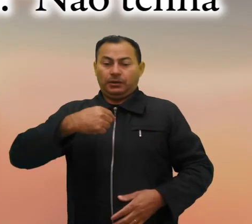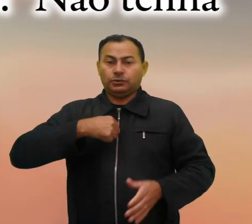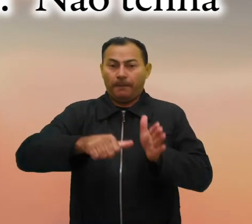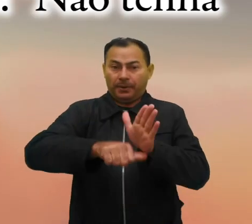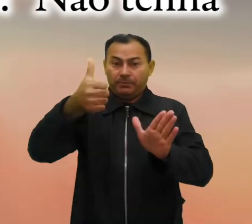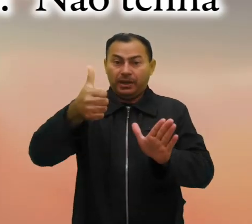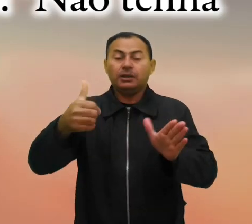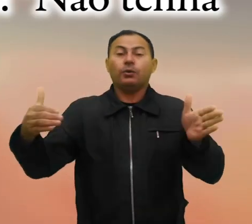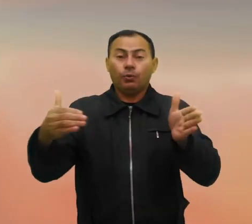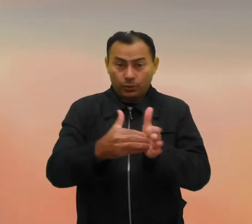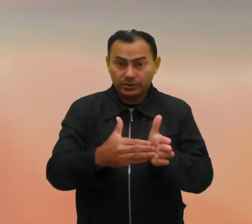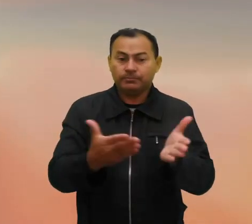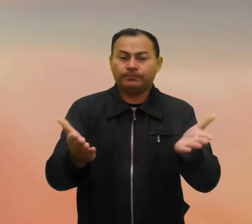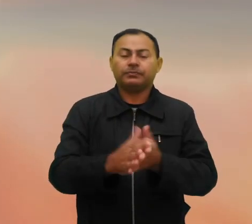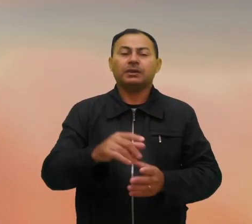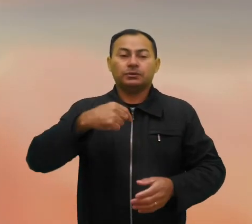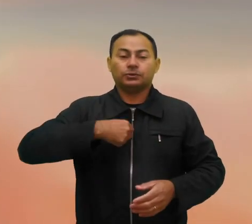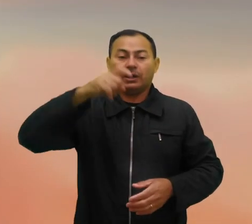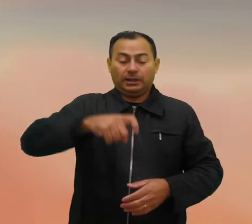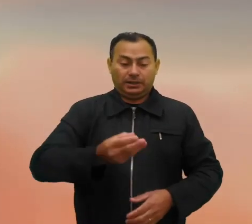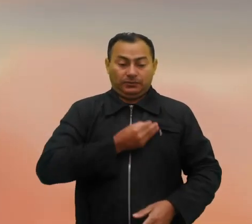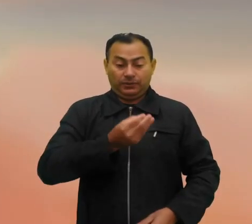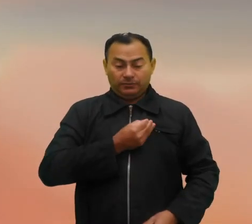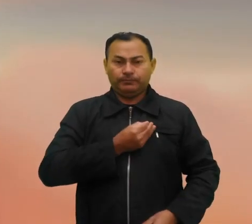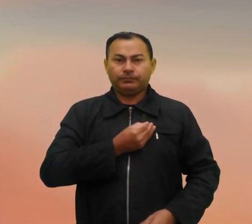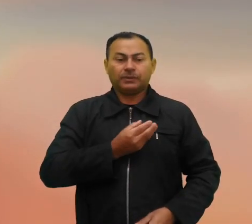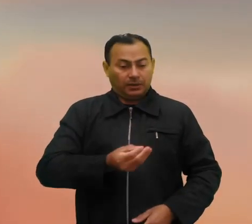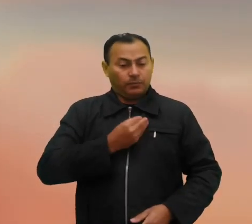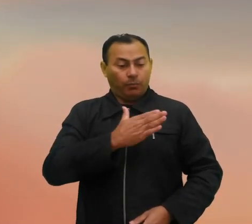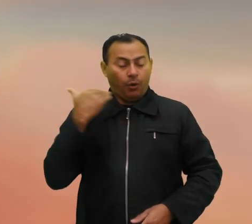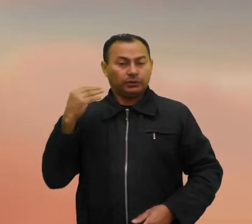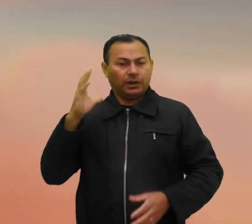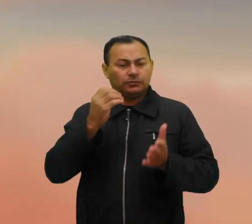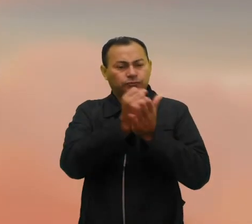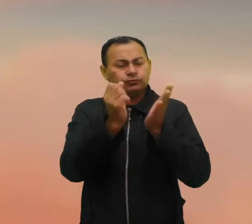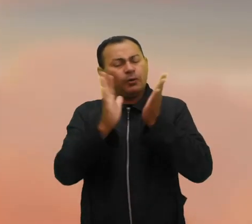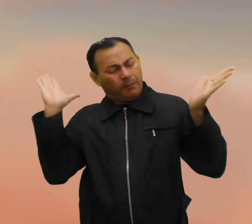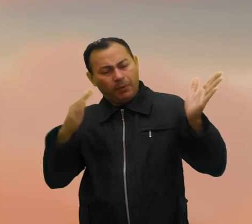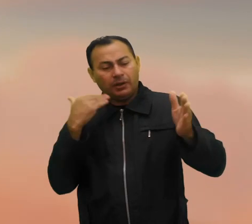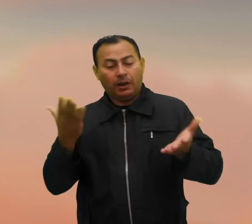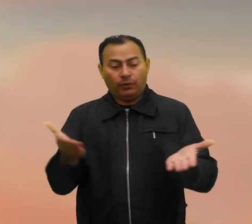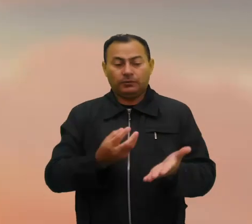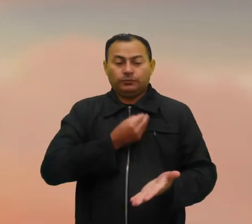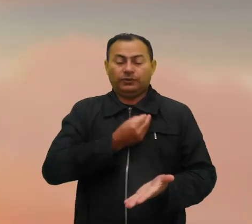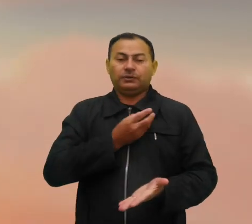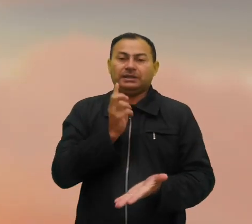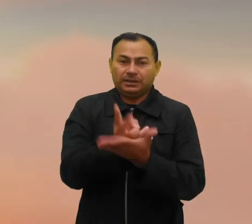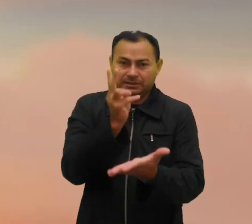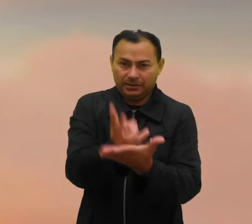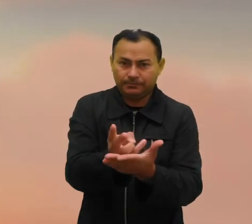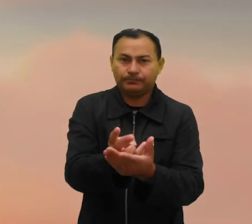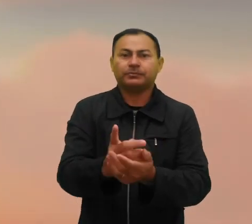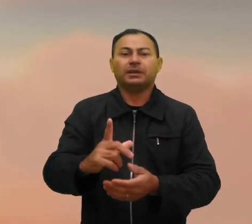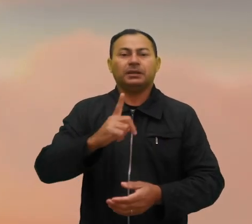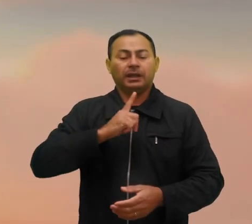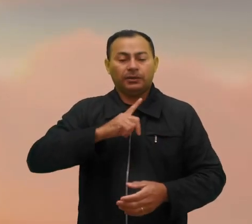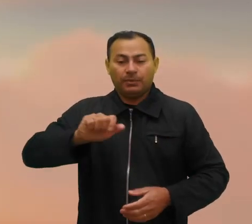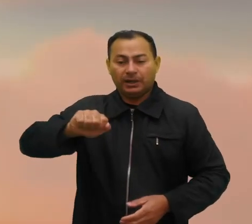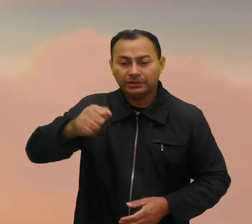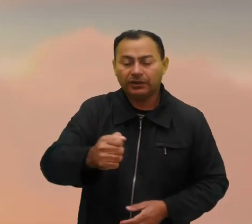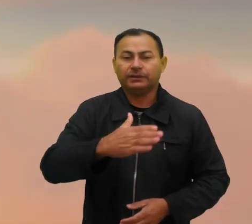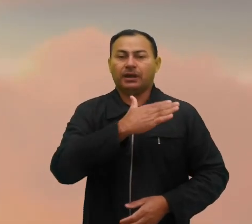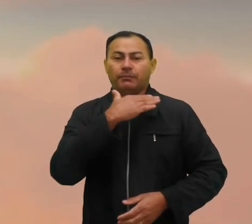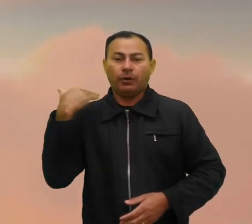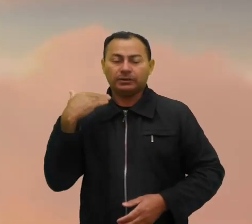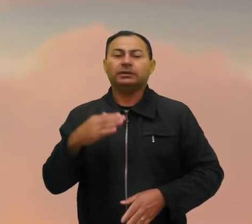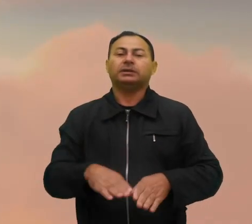sou o primeiro e o último. Sou aquele que vive. Estive morto, mas agora estou vivo para todo sempre. E tenho as chaves